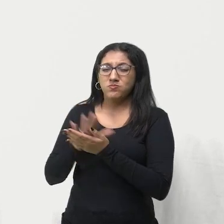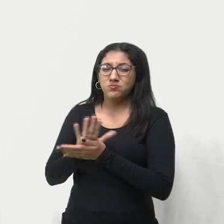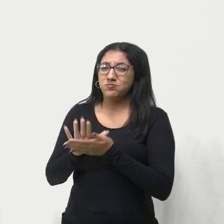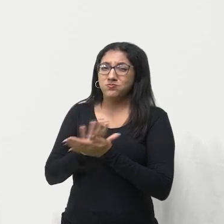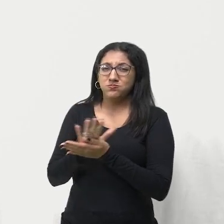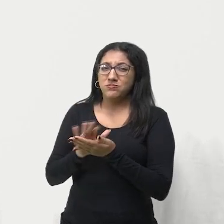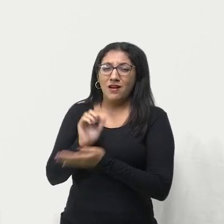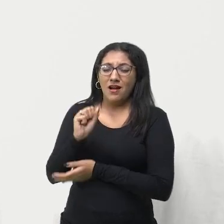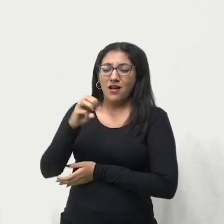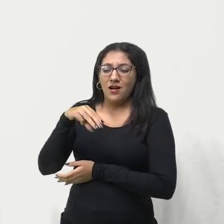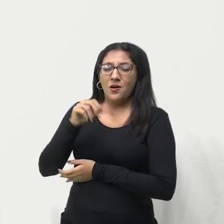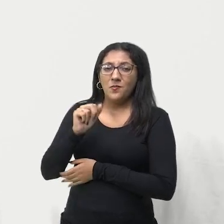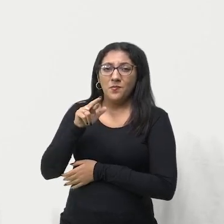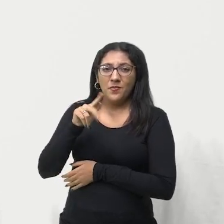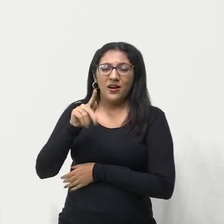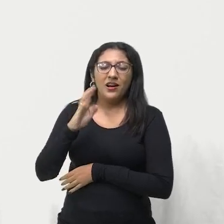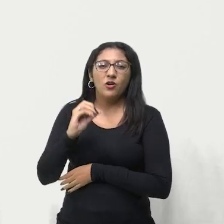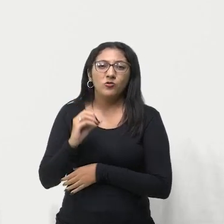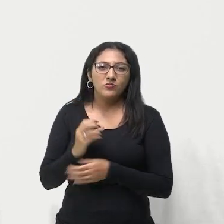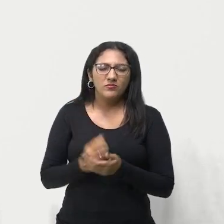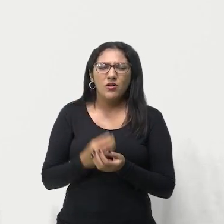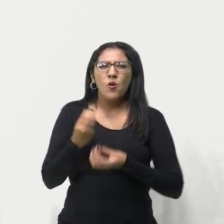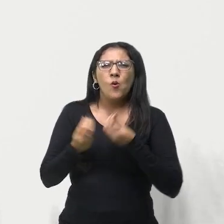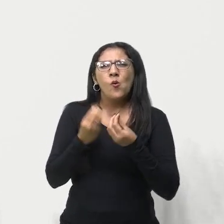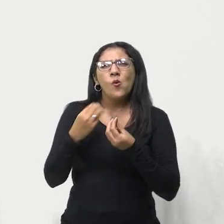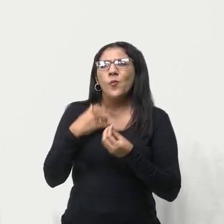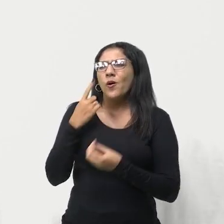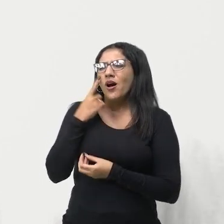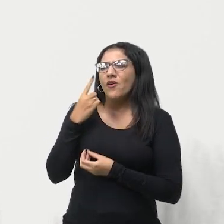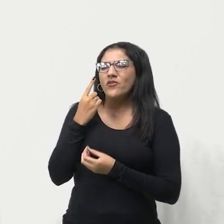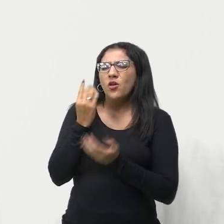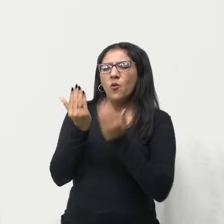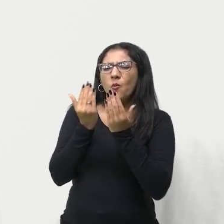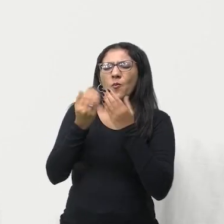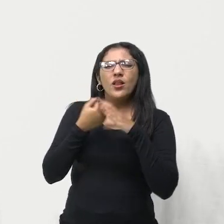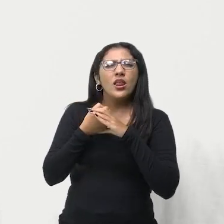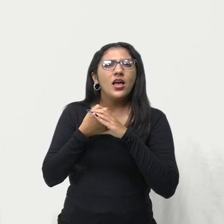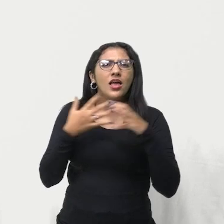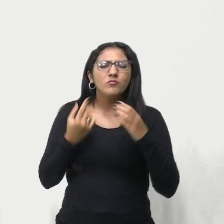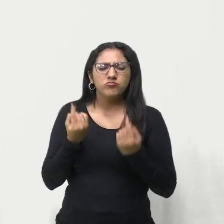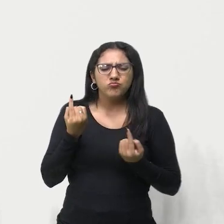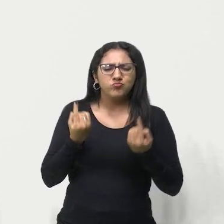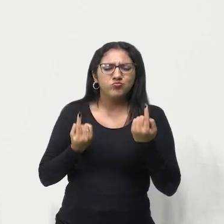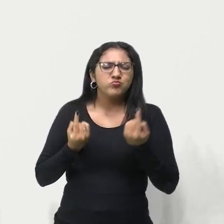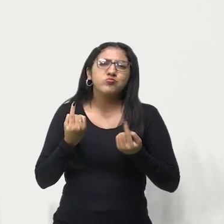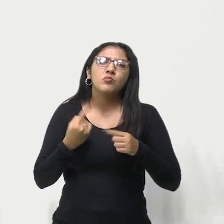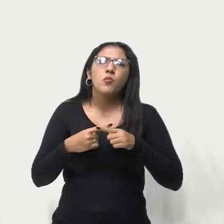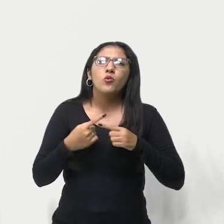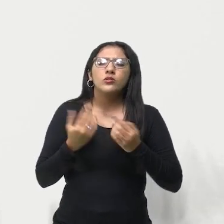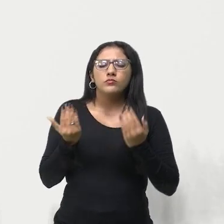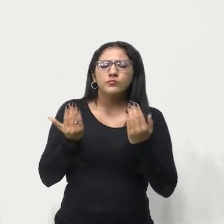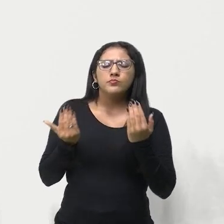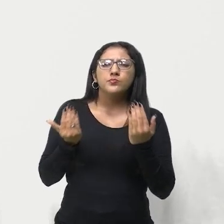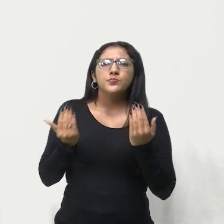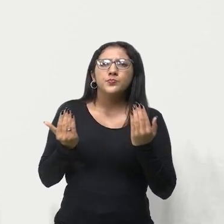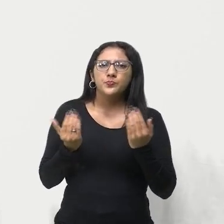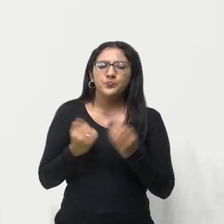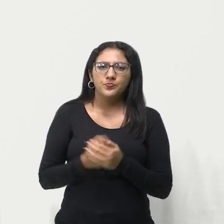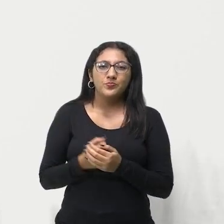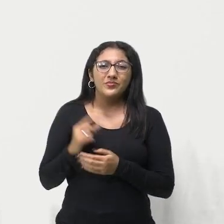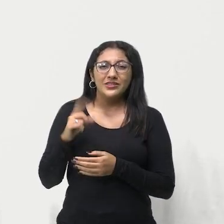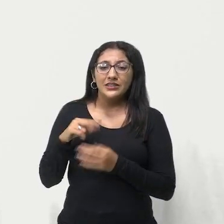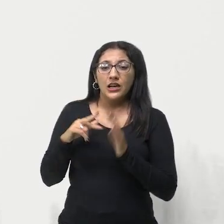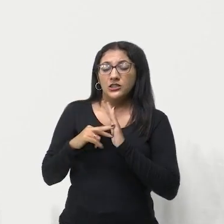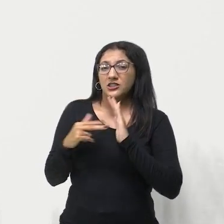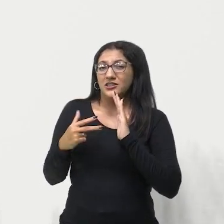fel. Por que meio por que característica eu estou comparando um elemento com o outro? Por meio do